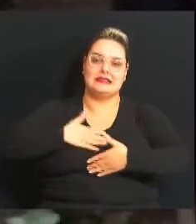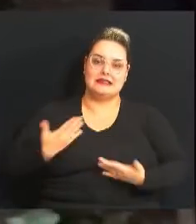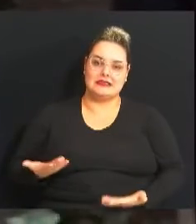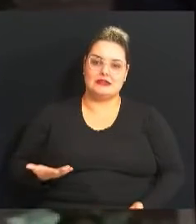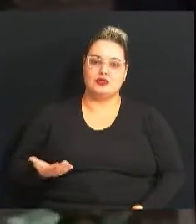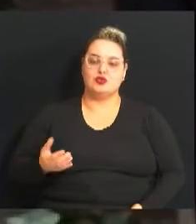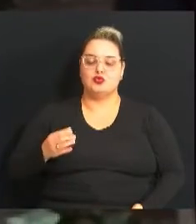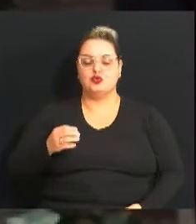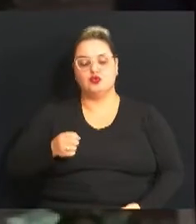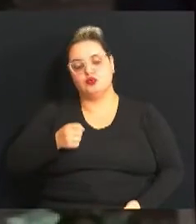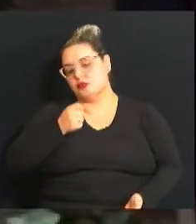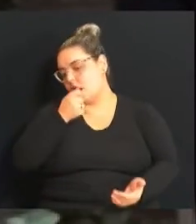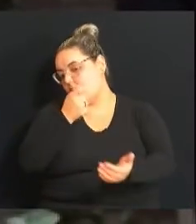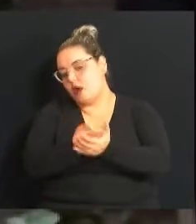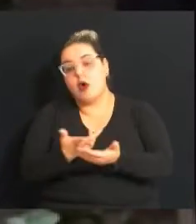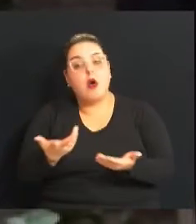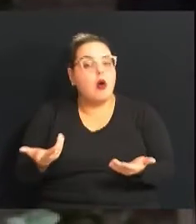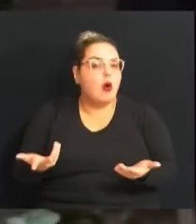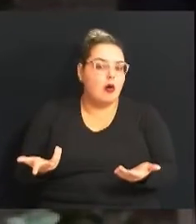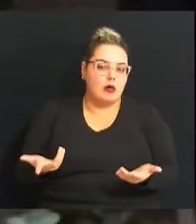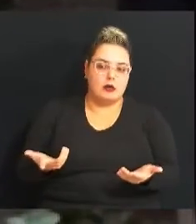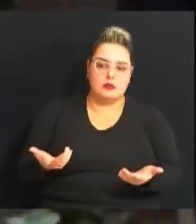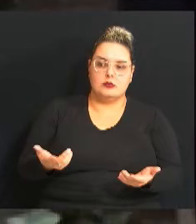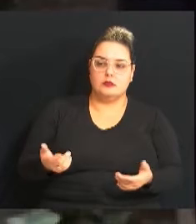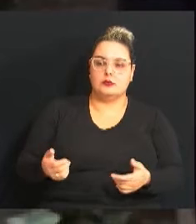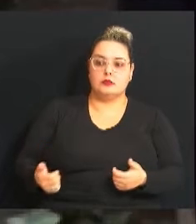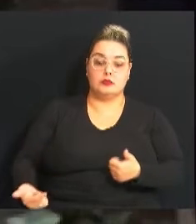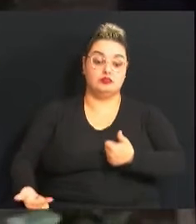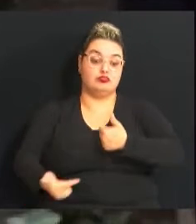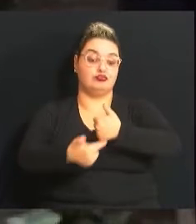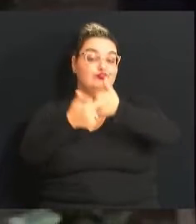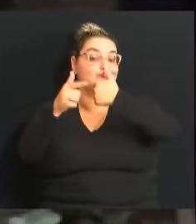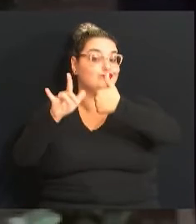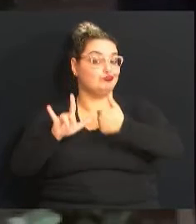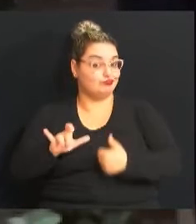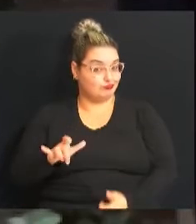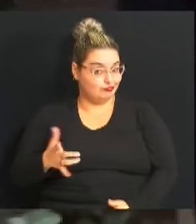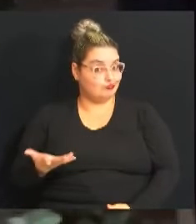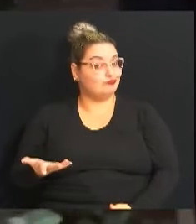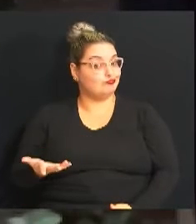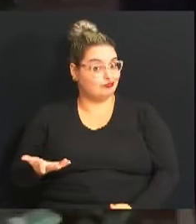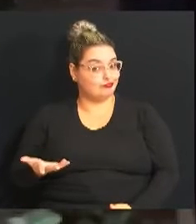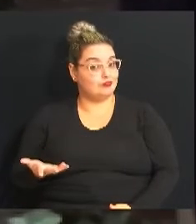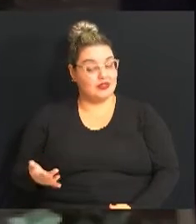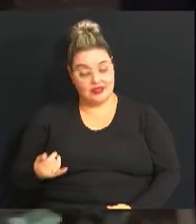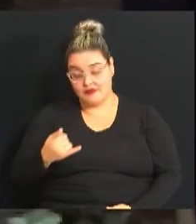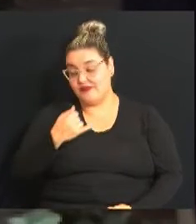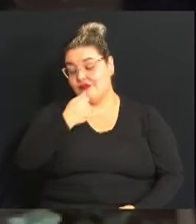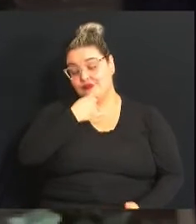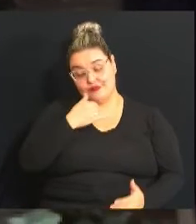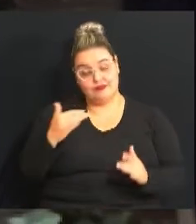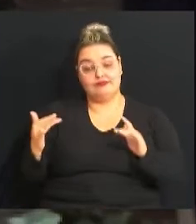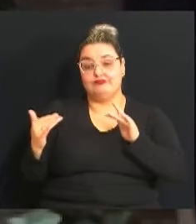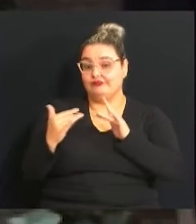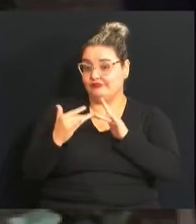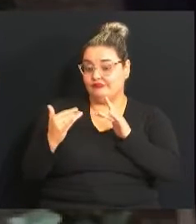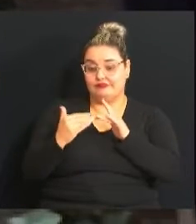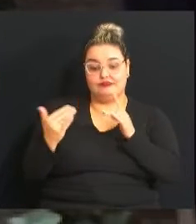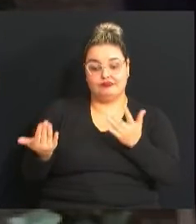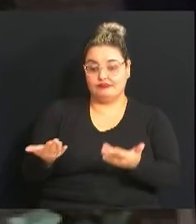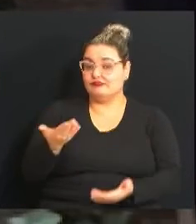consumo, dos likes do Instagram. Então, infelizmente, eu concordo contigo, existe